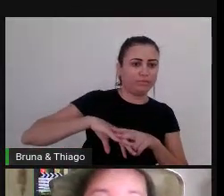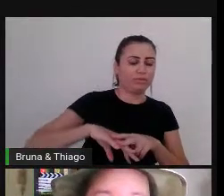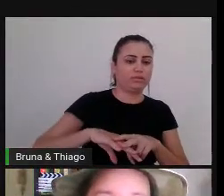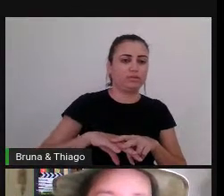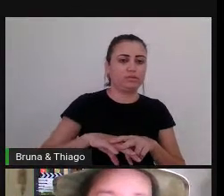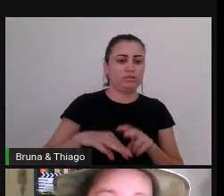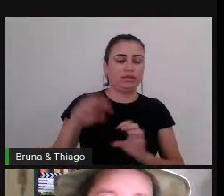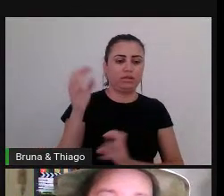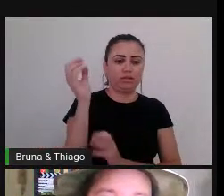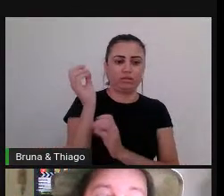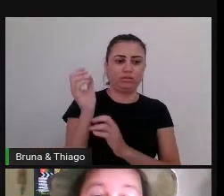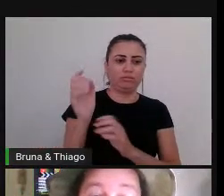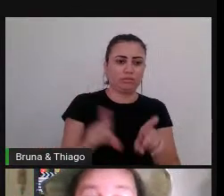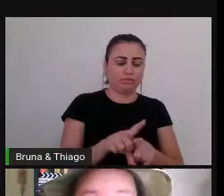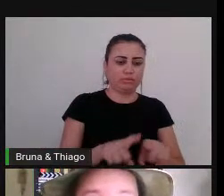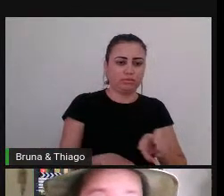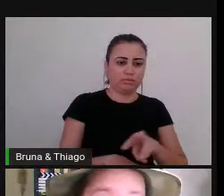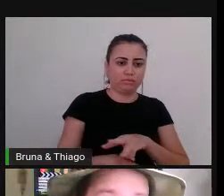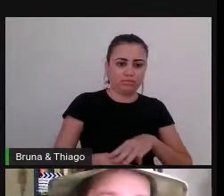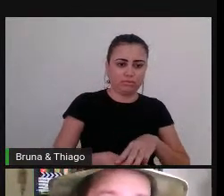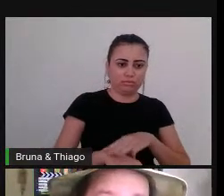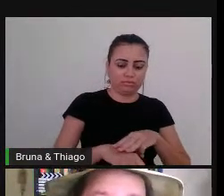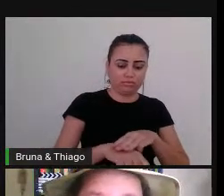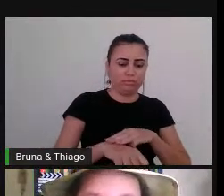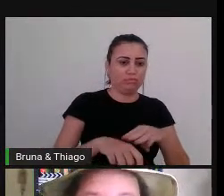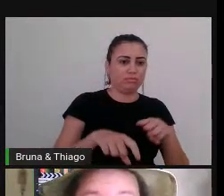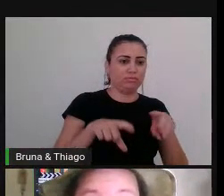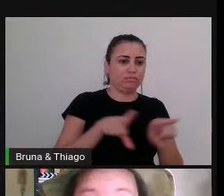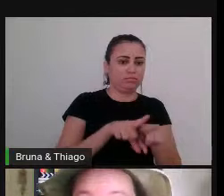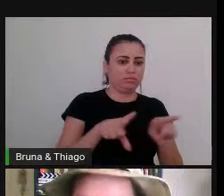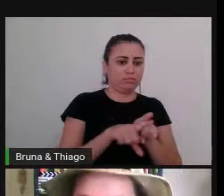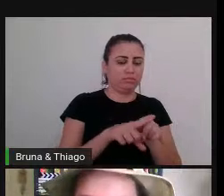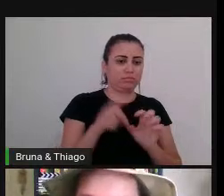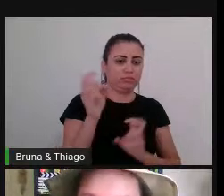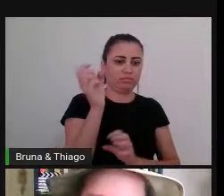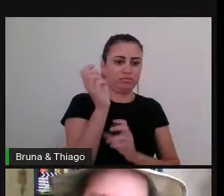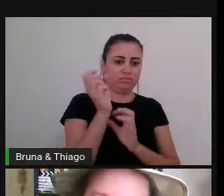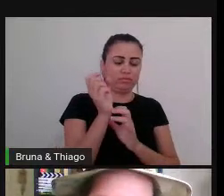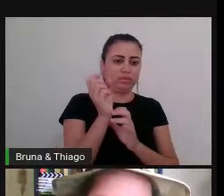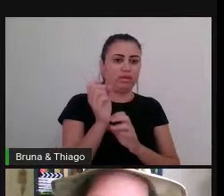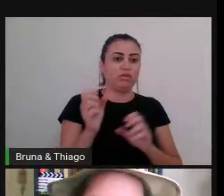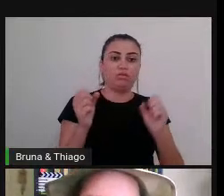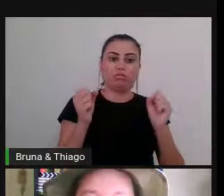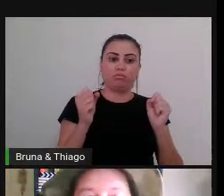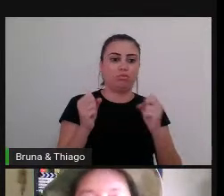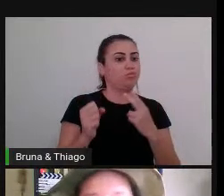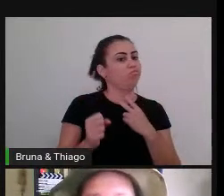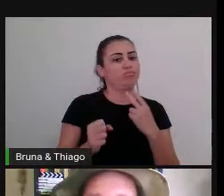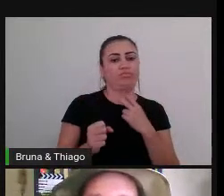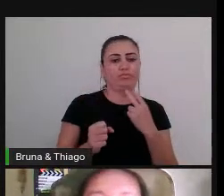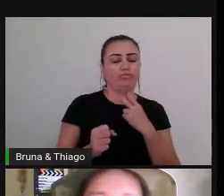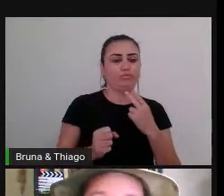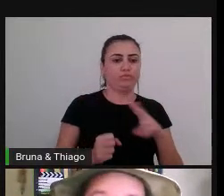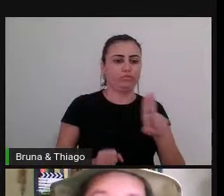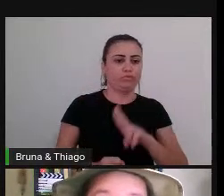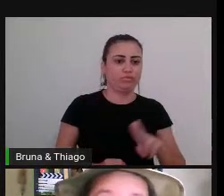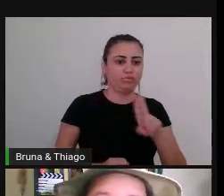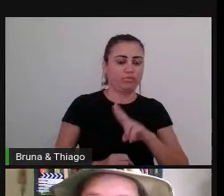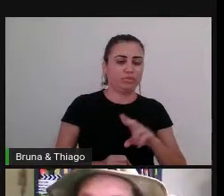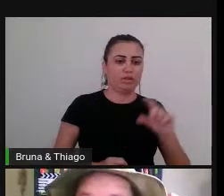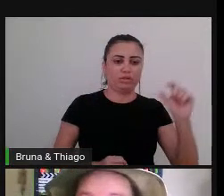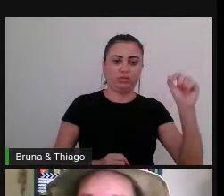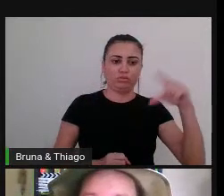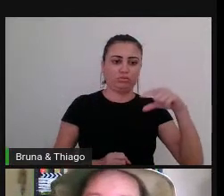aranha marrom, e Telefosite, que são as caranguejeiras, que inclusive caranguejeira, a gente não se usa soro, tá? Não dá soro antiaracnídeo para caranguejeira. Os